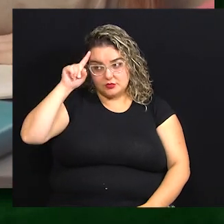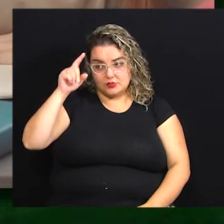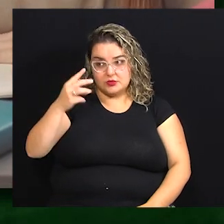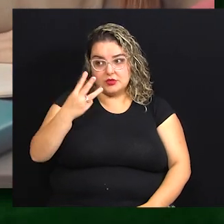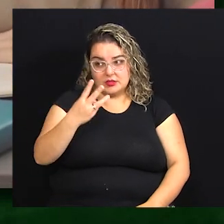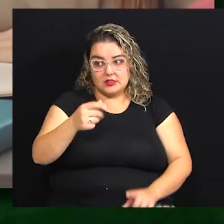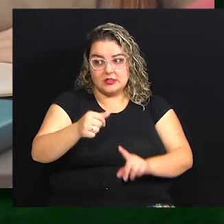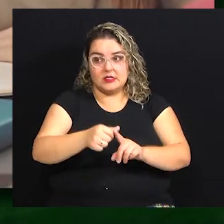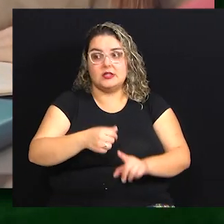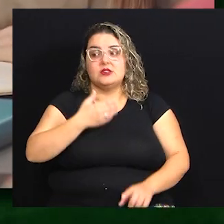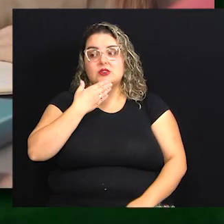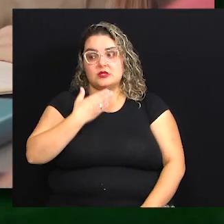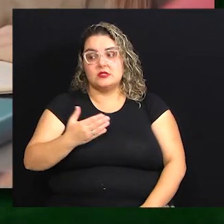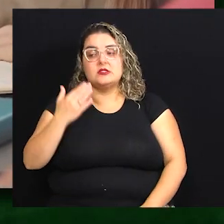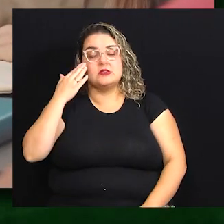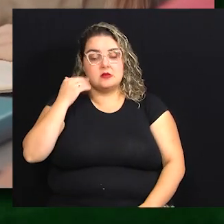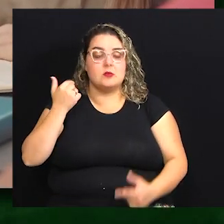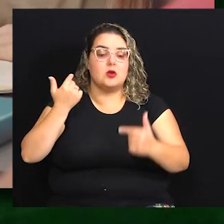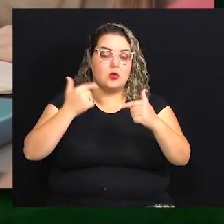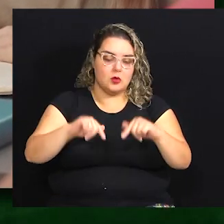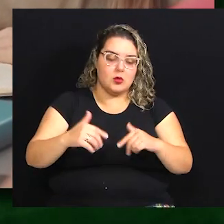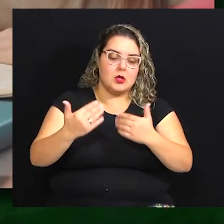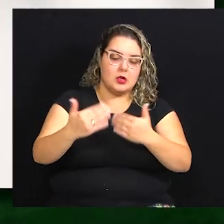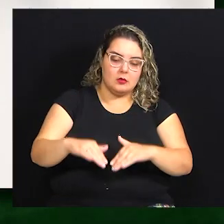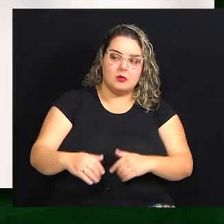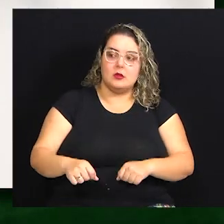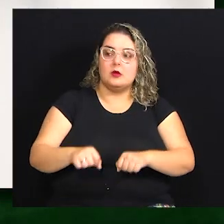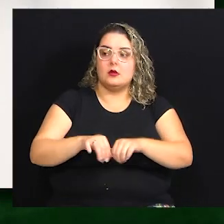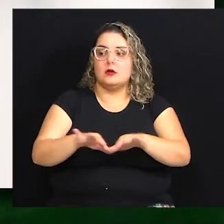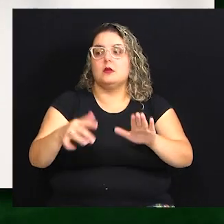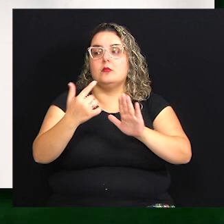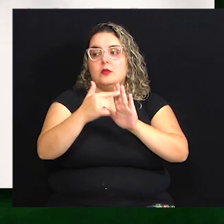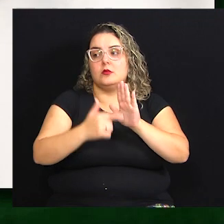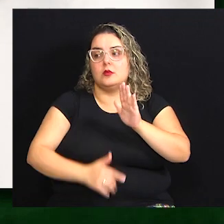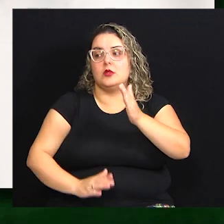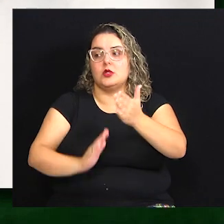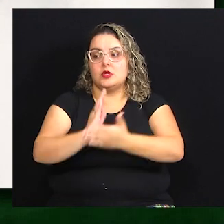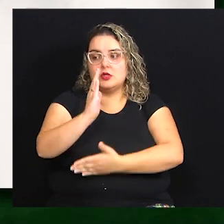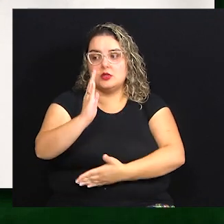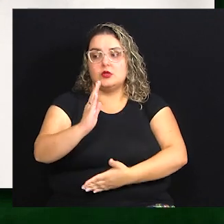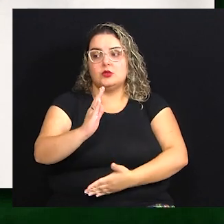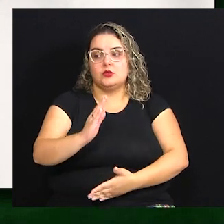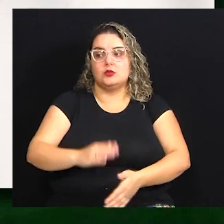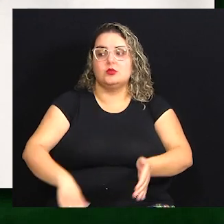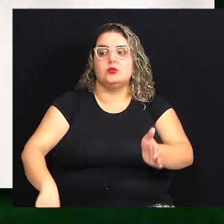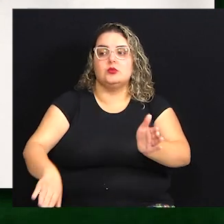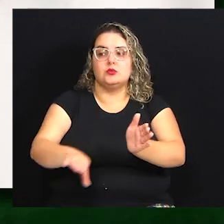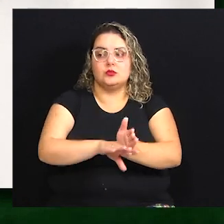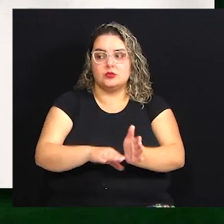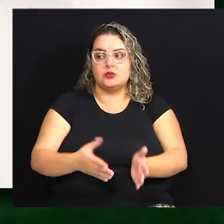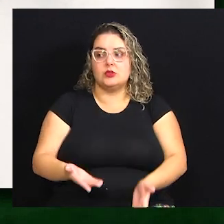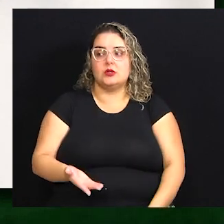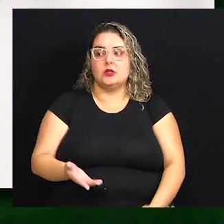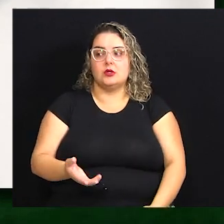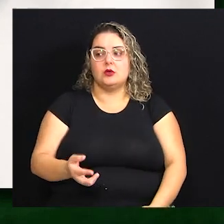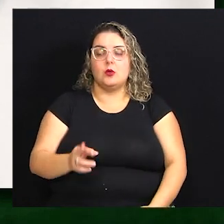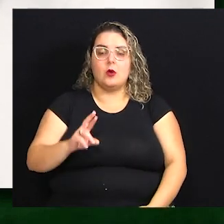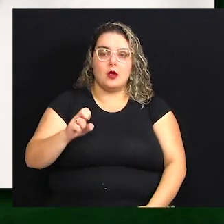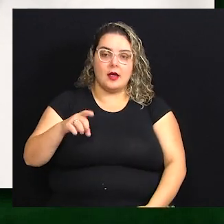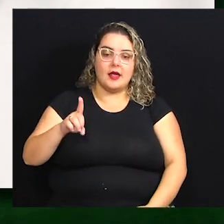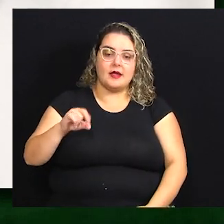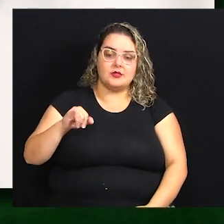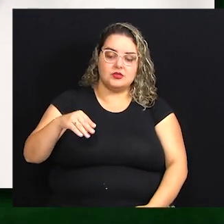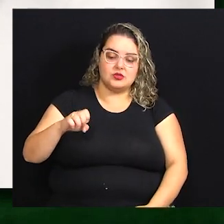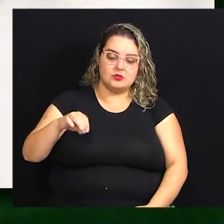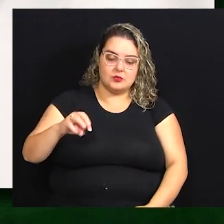de dezembro, eles saberão os locais de prova. Então, nós antecipamos a lista com os aprovados, né? Com os que chegaram ao rendimento para poder ir para a